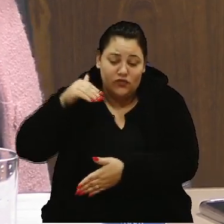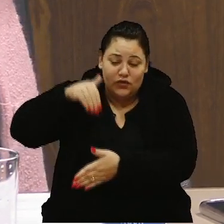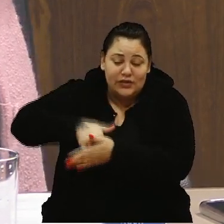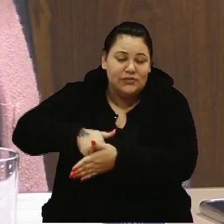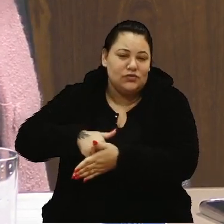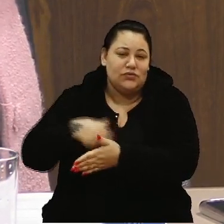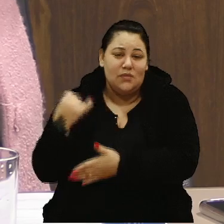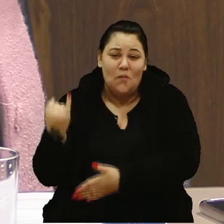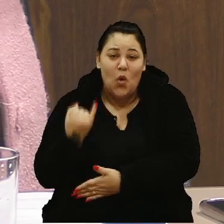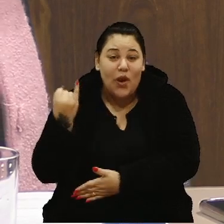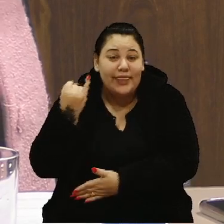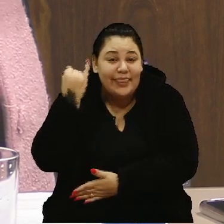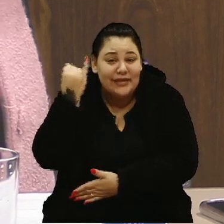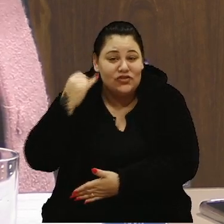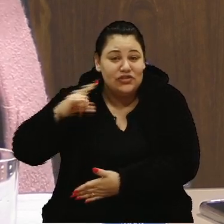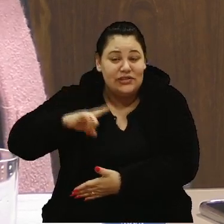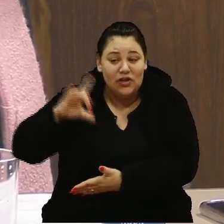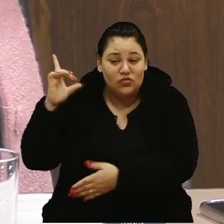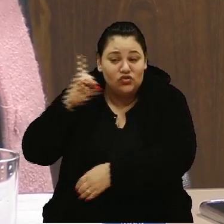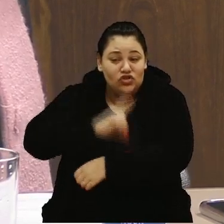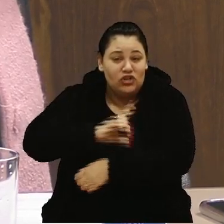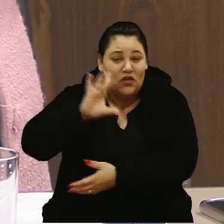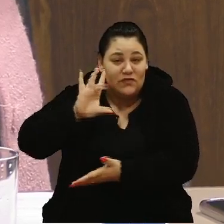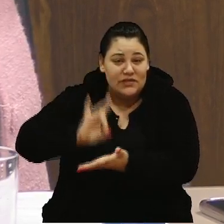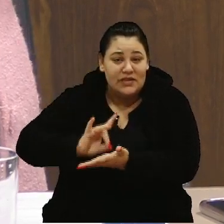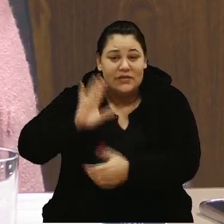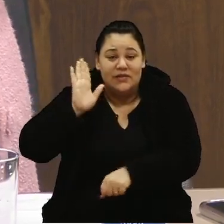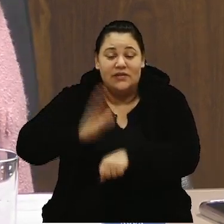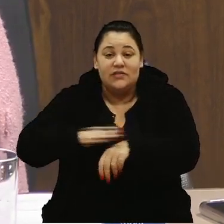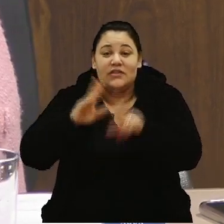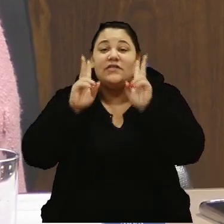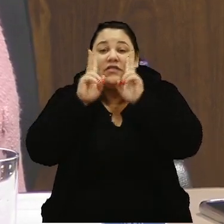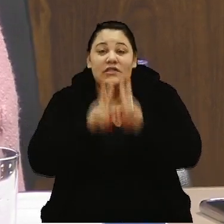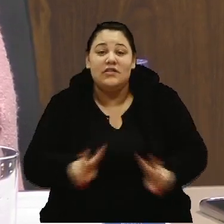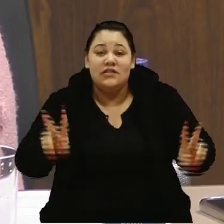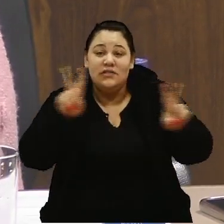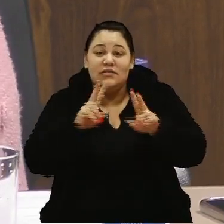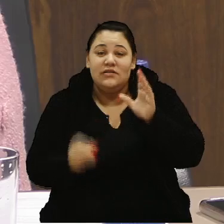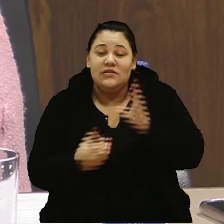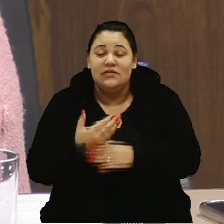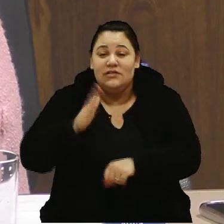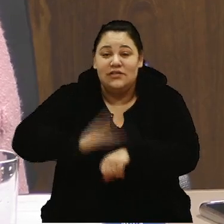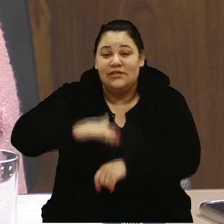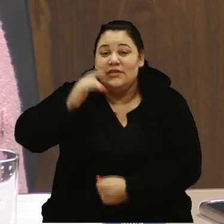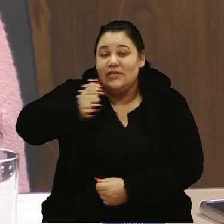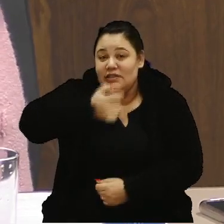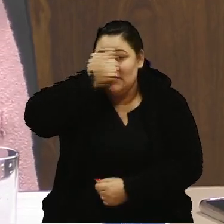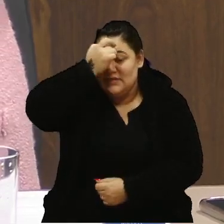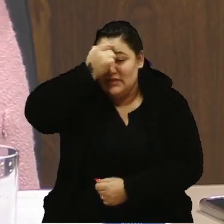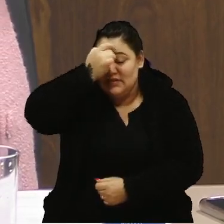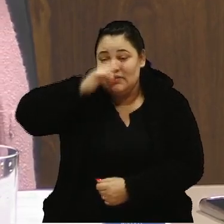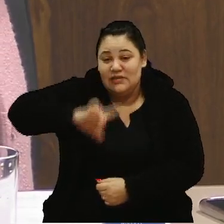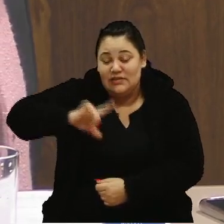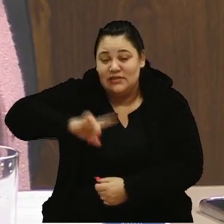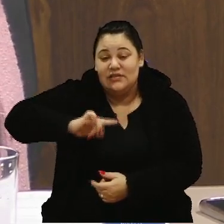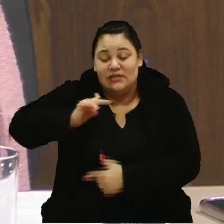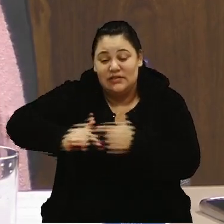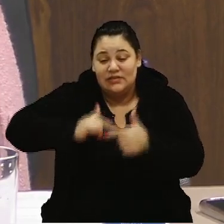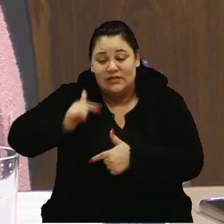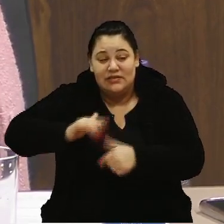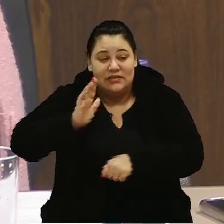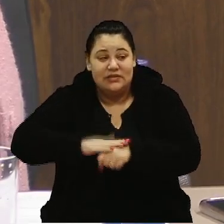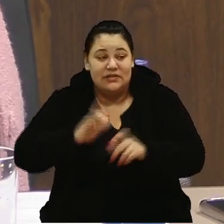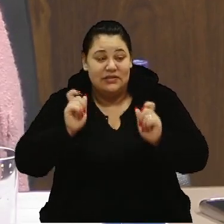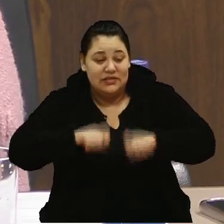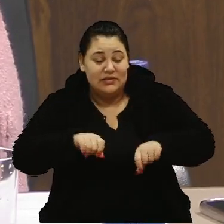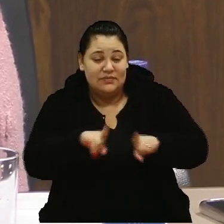de nós termos uma data para ter visibilidade, para ter conscientização, para ter trabalhos educacionais, e que isso não